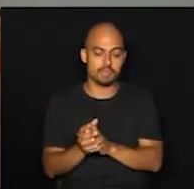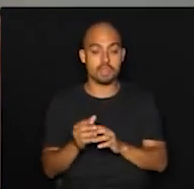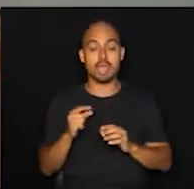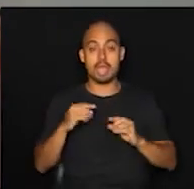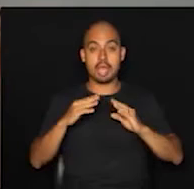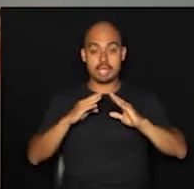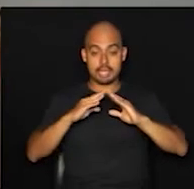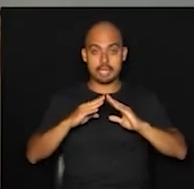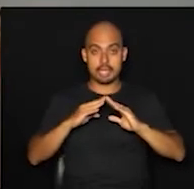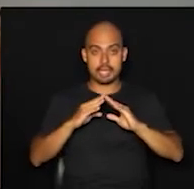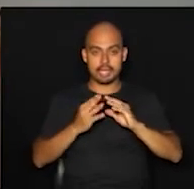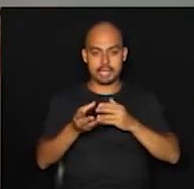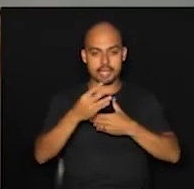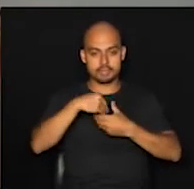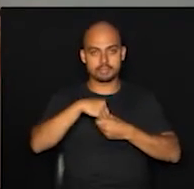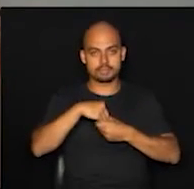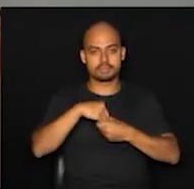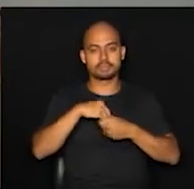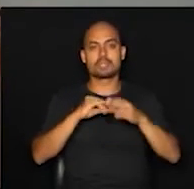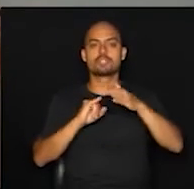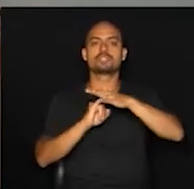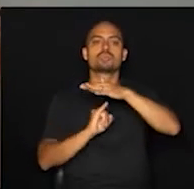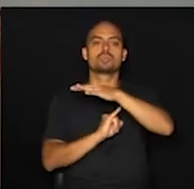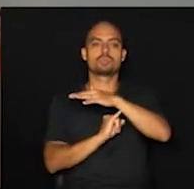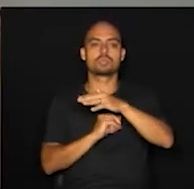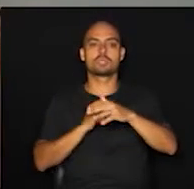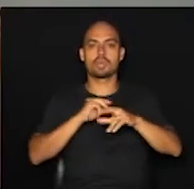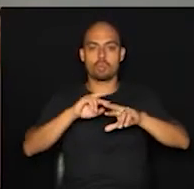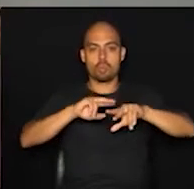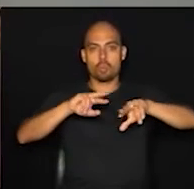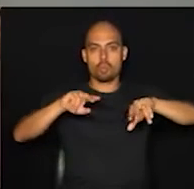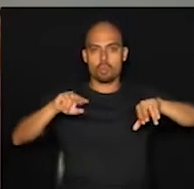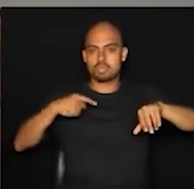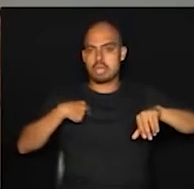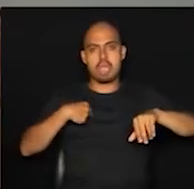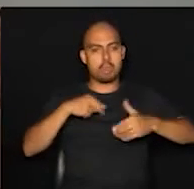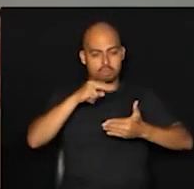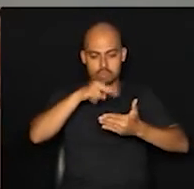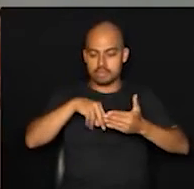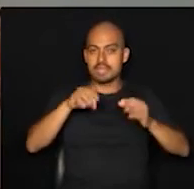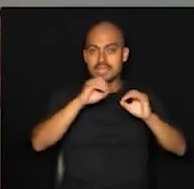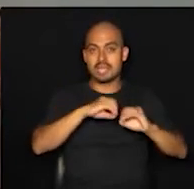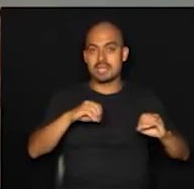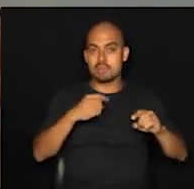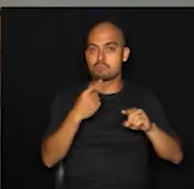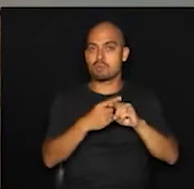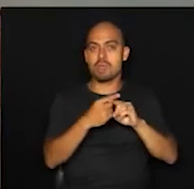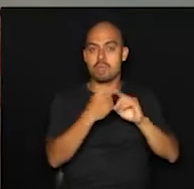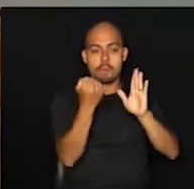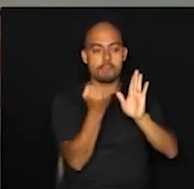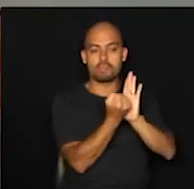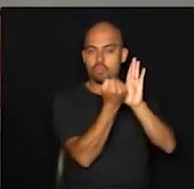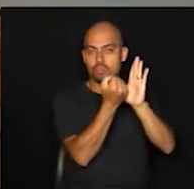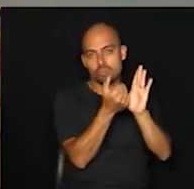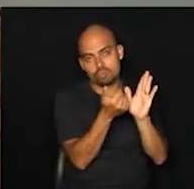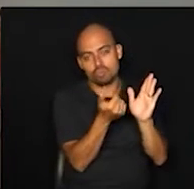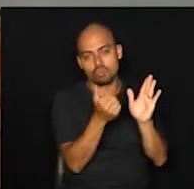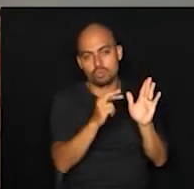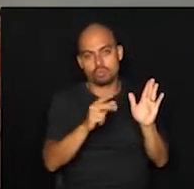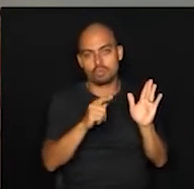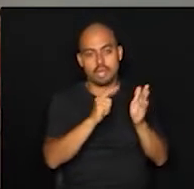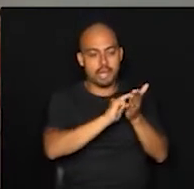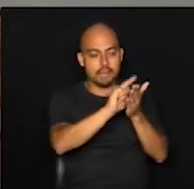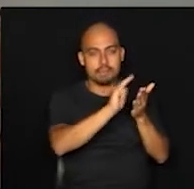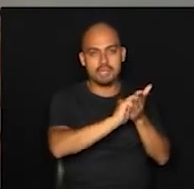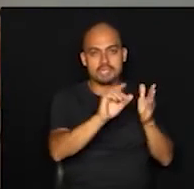instituto, você tem coisa que eu nunca li, porque não está catalogado, não está